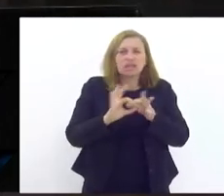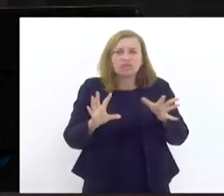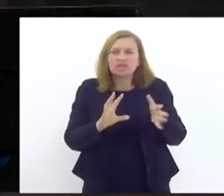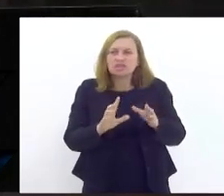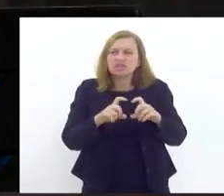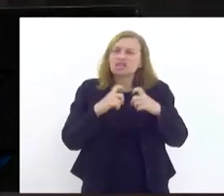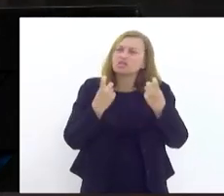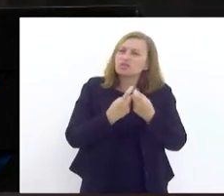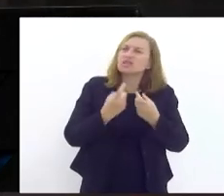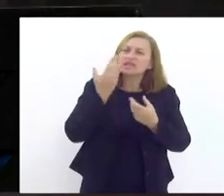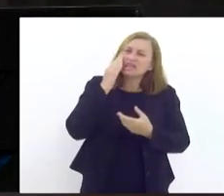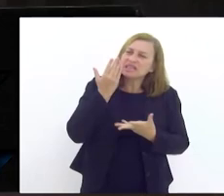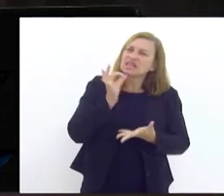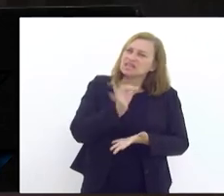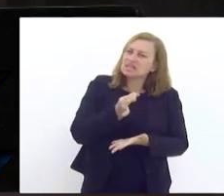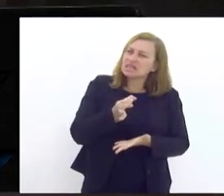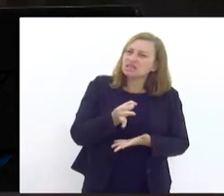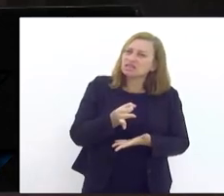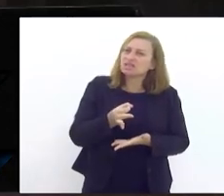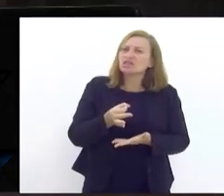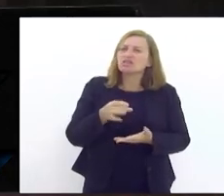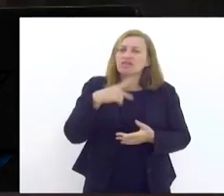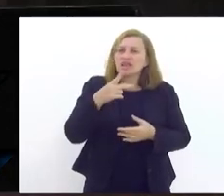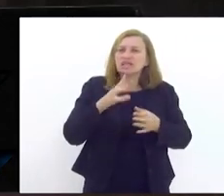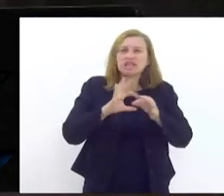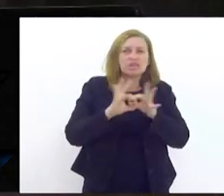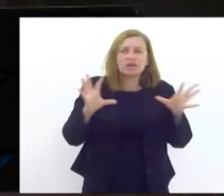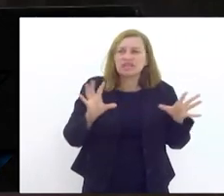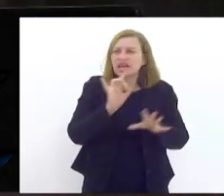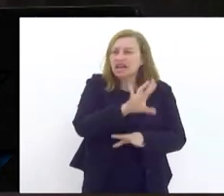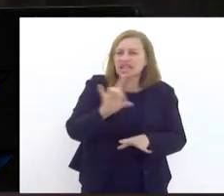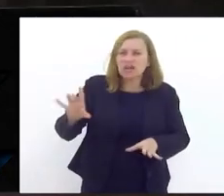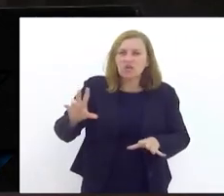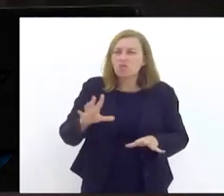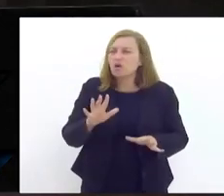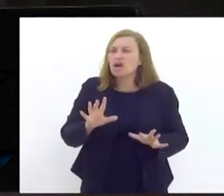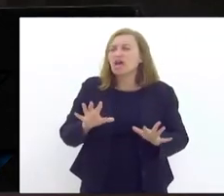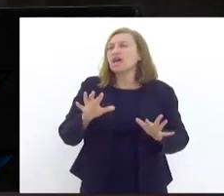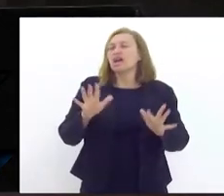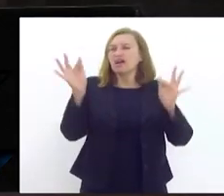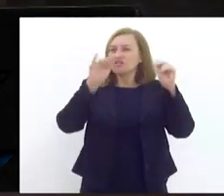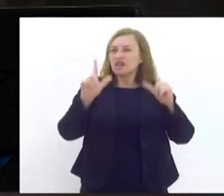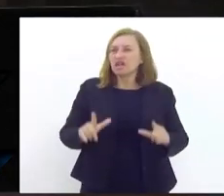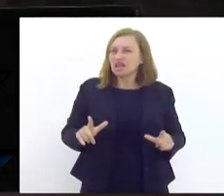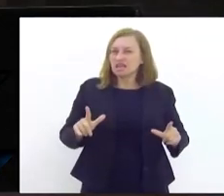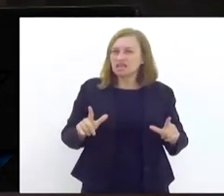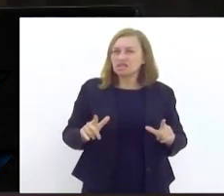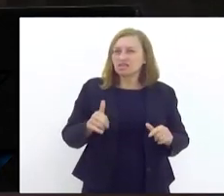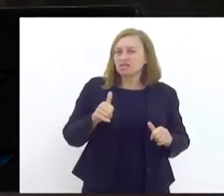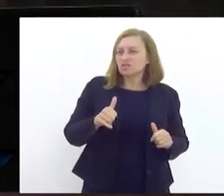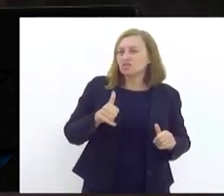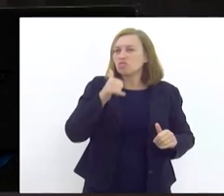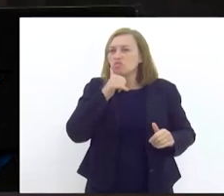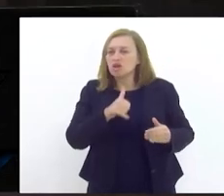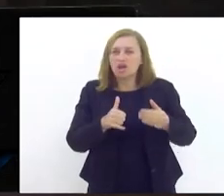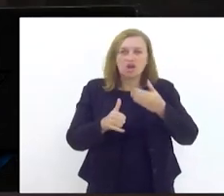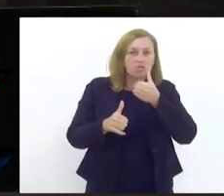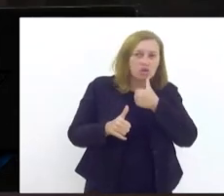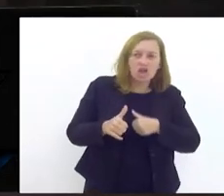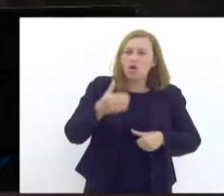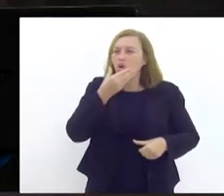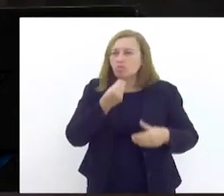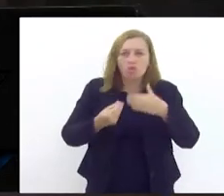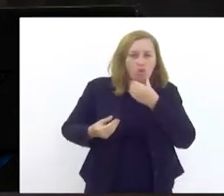sexual tem que entender de uma vez por todos que se trata de liberdade cada um é feliz como bem queira pouco importa para mim isso Deputado Anderson